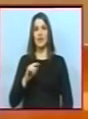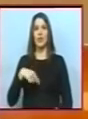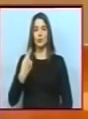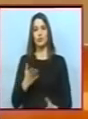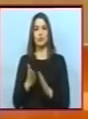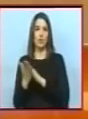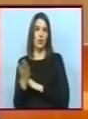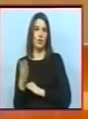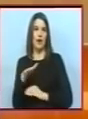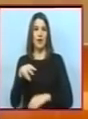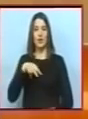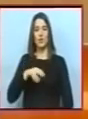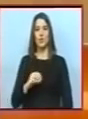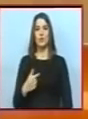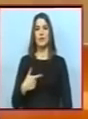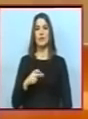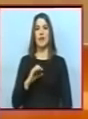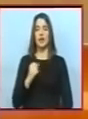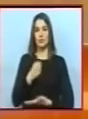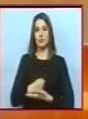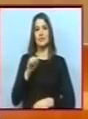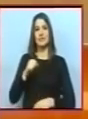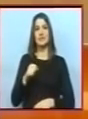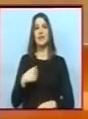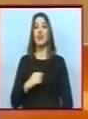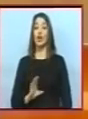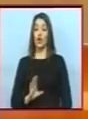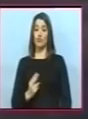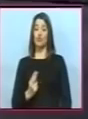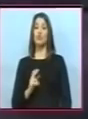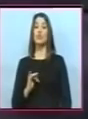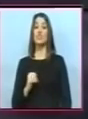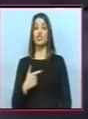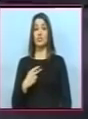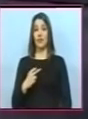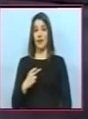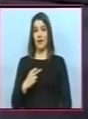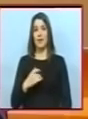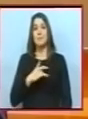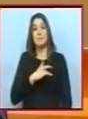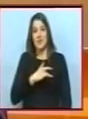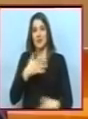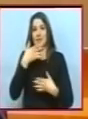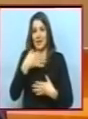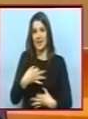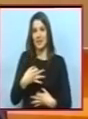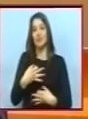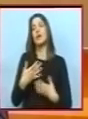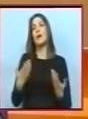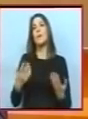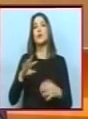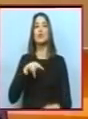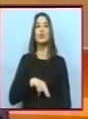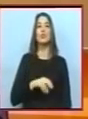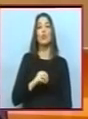Exato. Digamos que sou jurista por convicção e por paixão, sou notário por força de